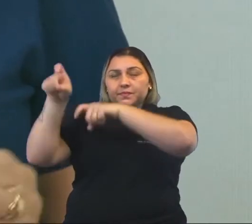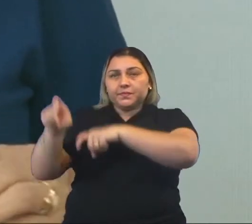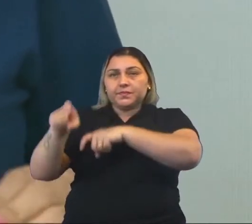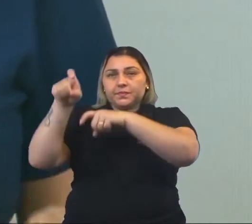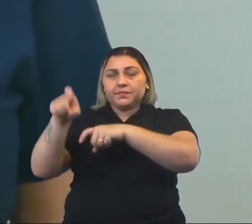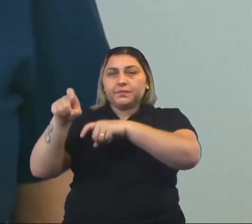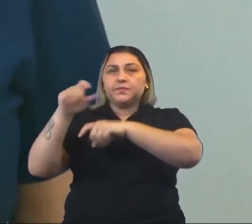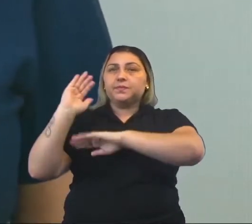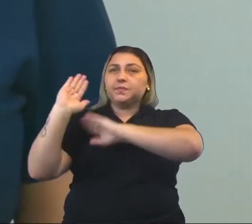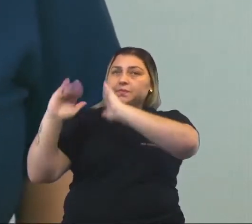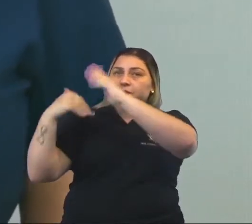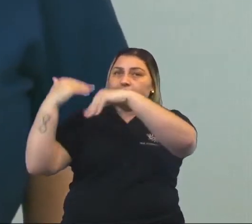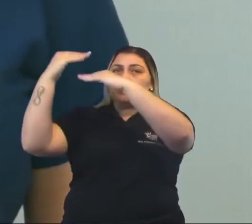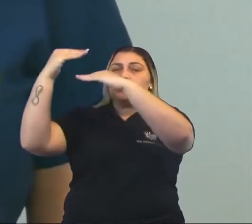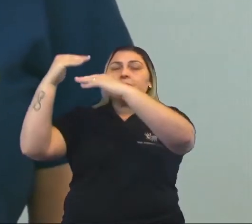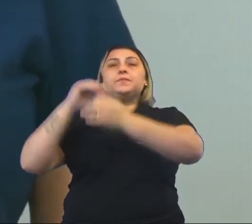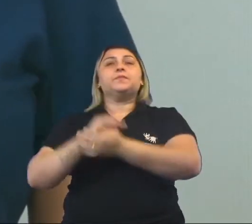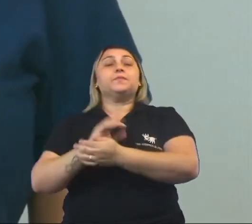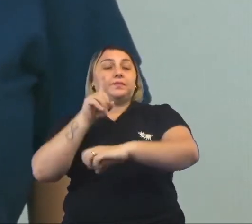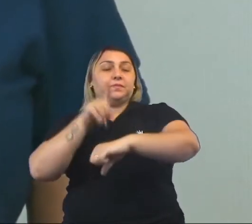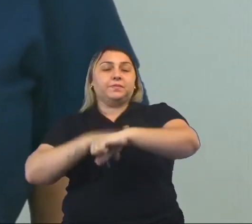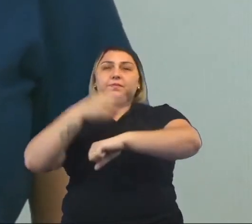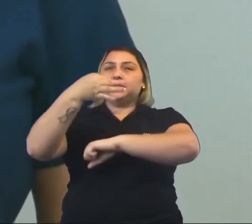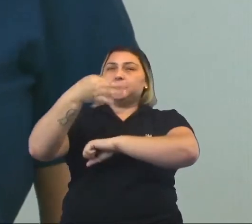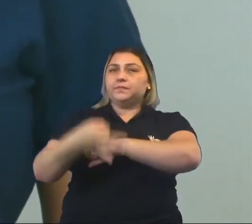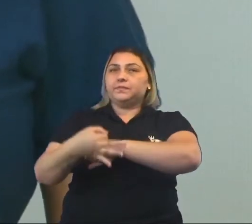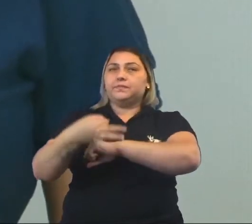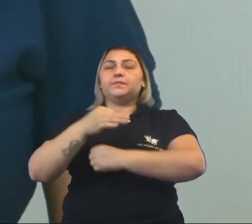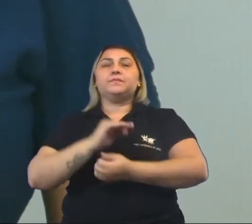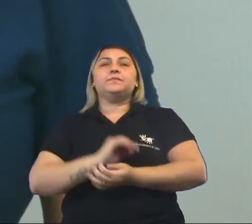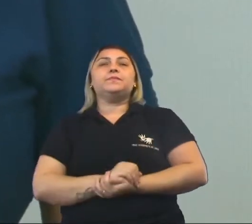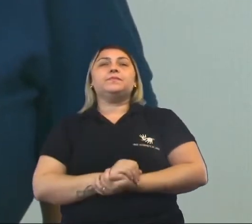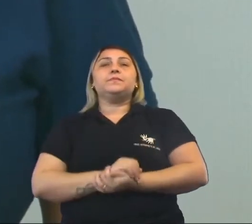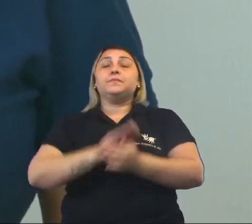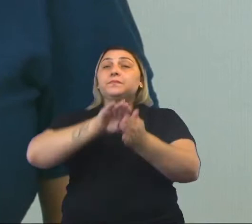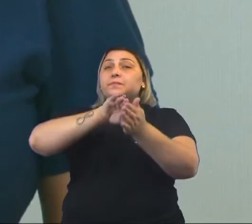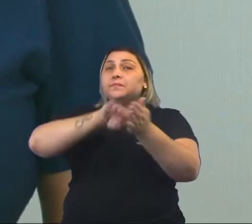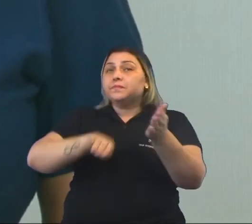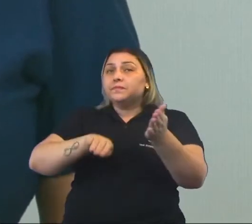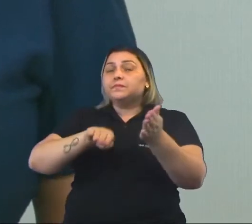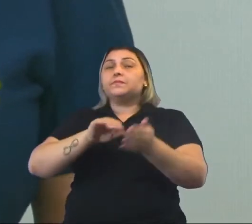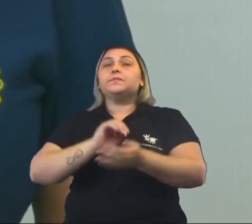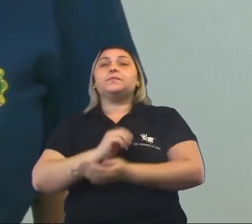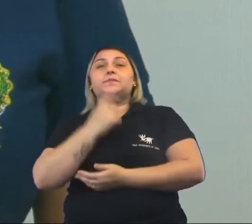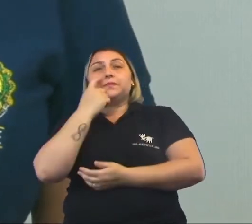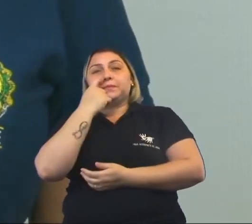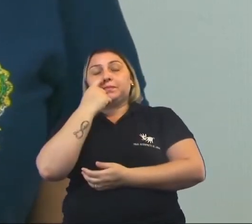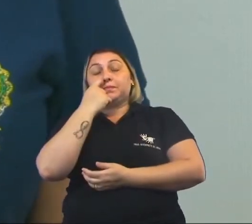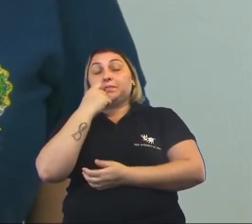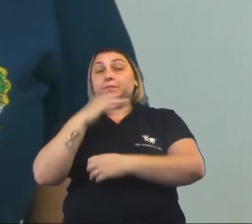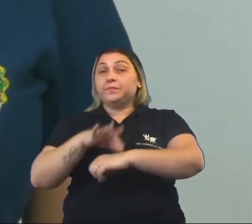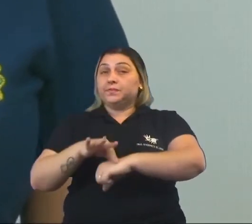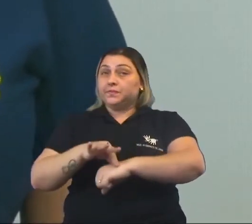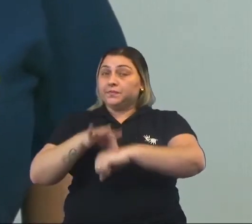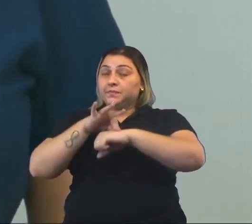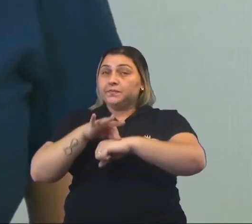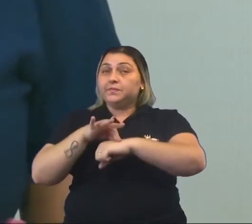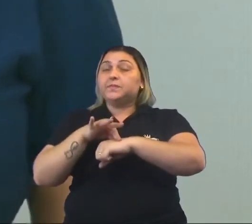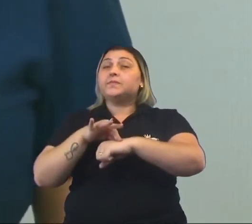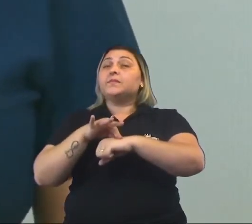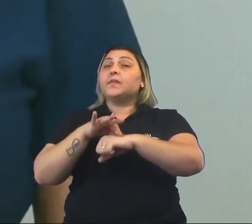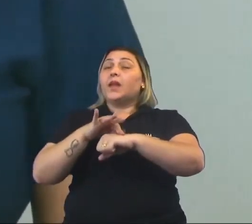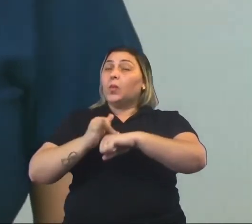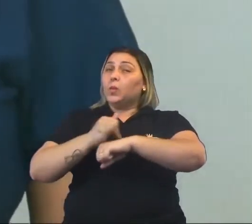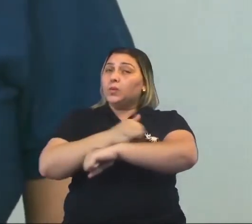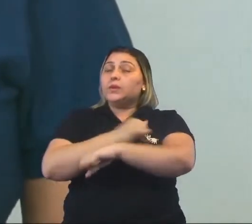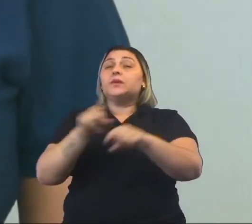se desenvolveu. No tempo certo, era retirado, além da carne, era retirada a banha, tudo